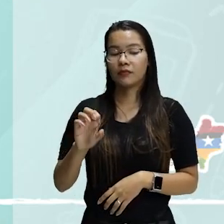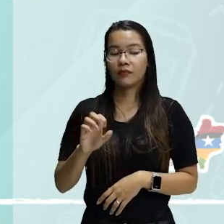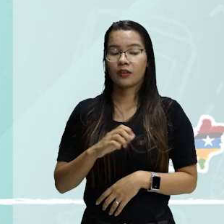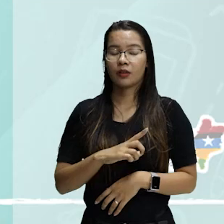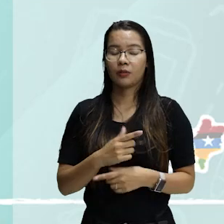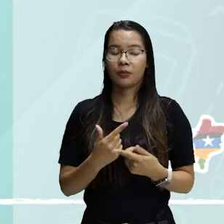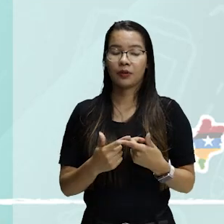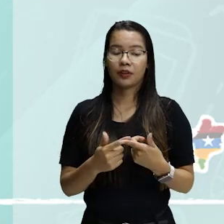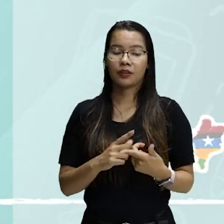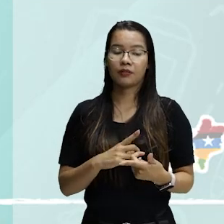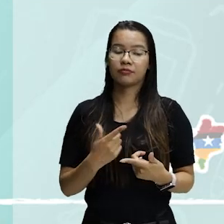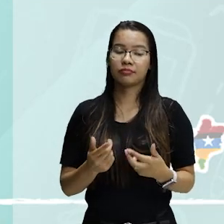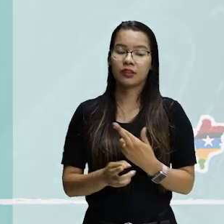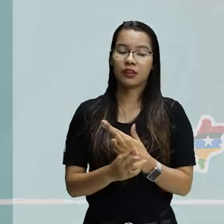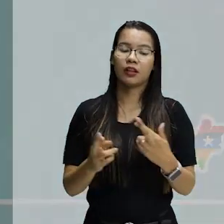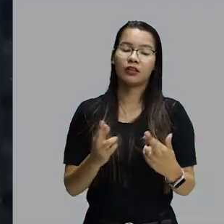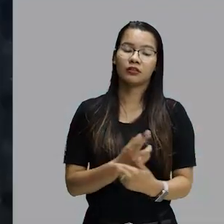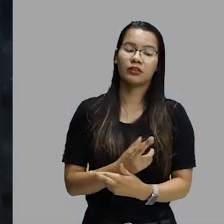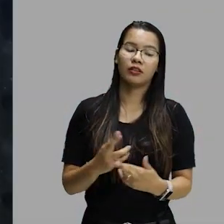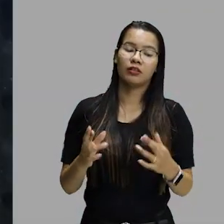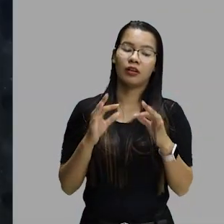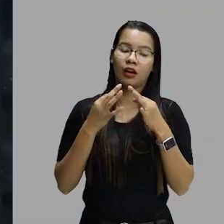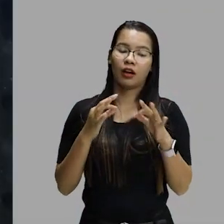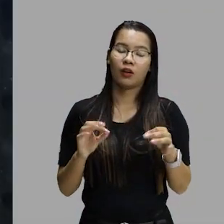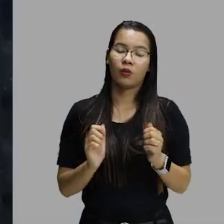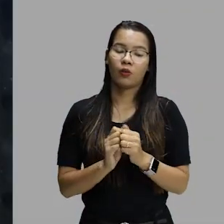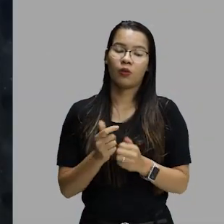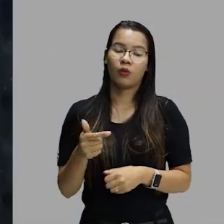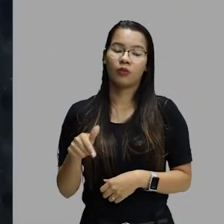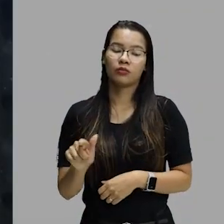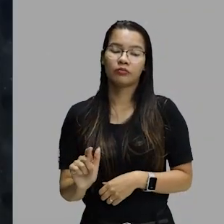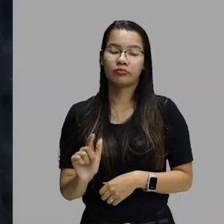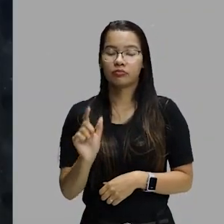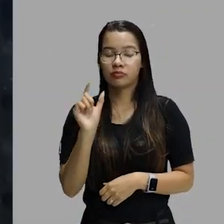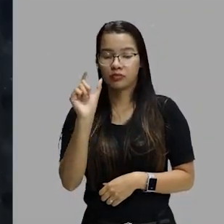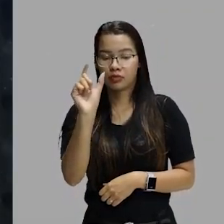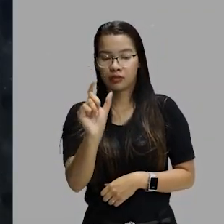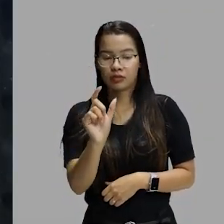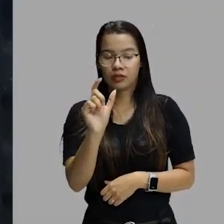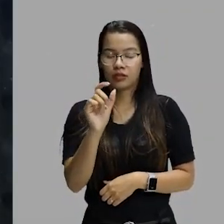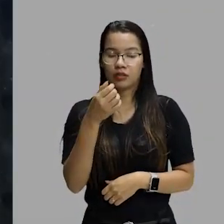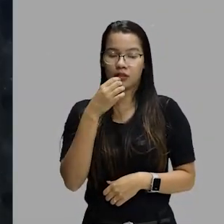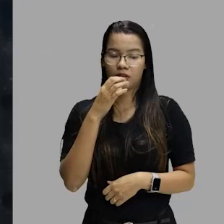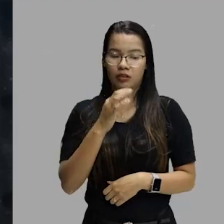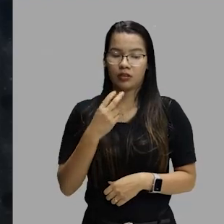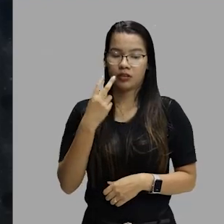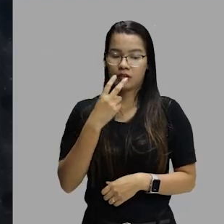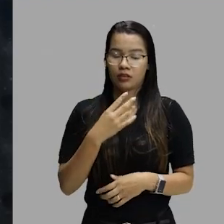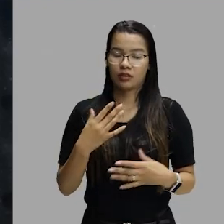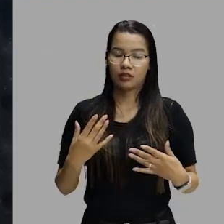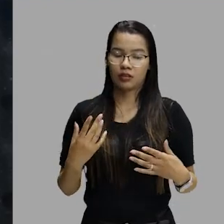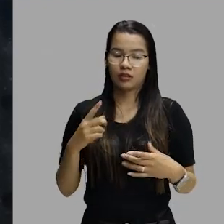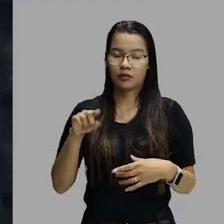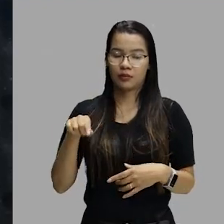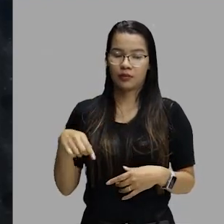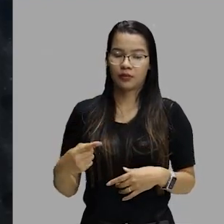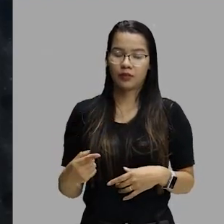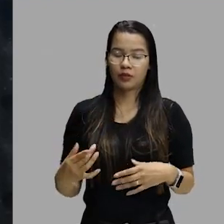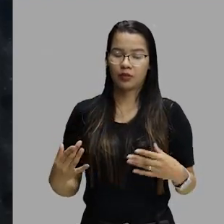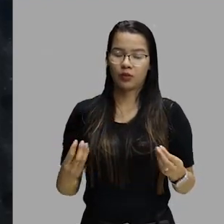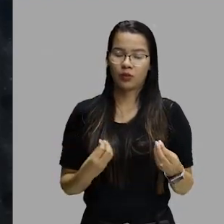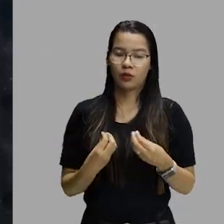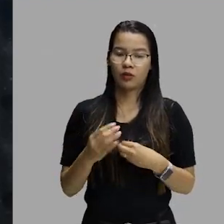sintática com outro termo da oração, tá? E geralmente ele é separado por vírgulas. Como diz aí